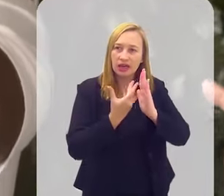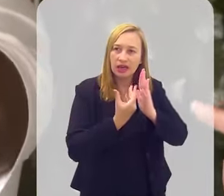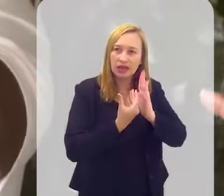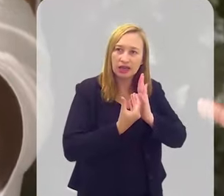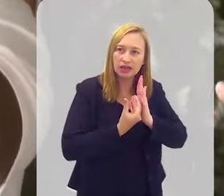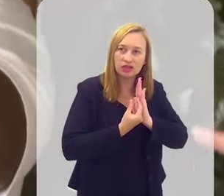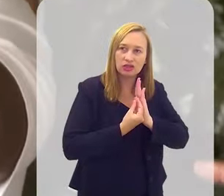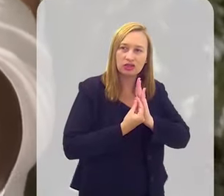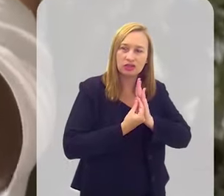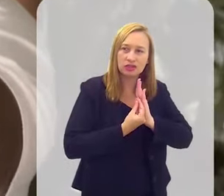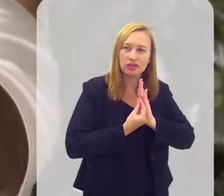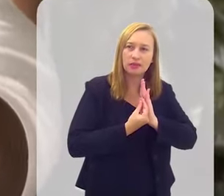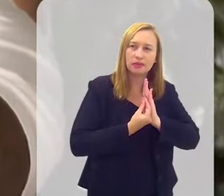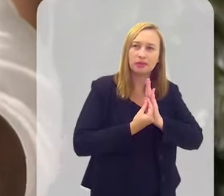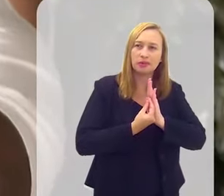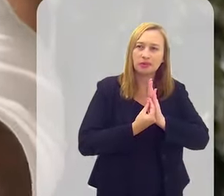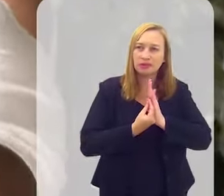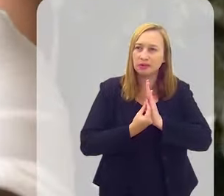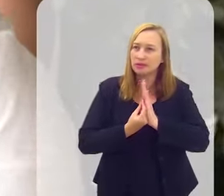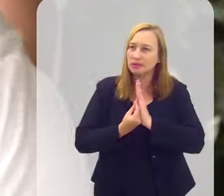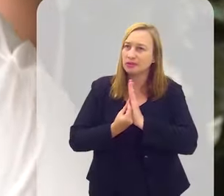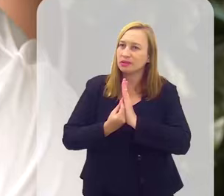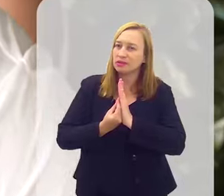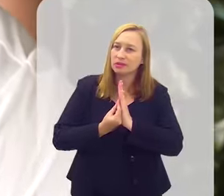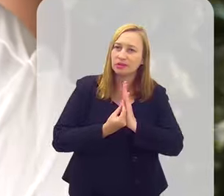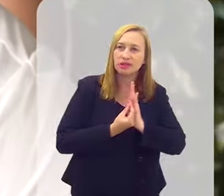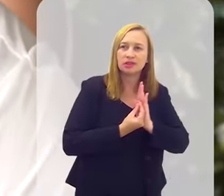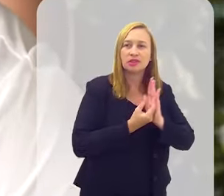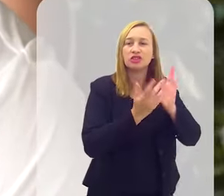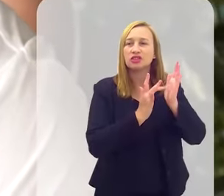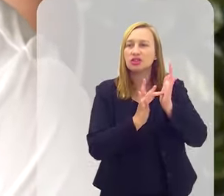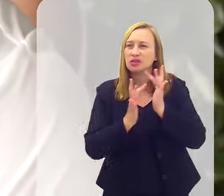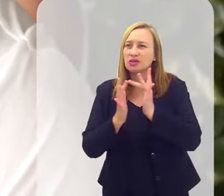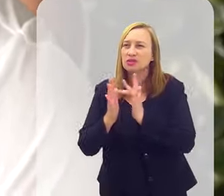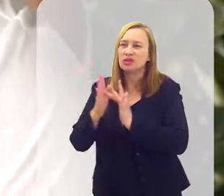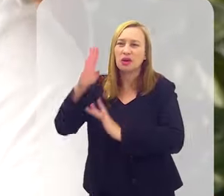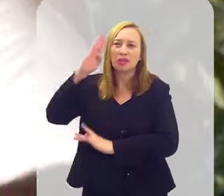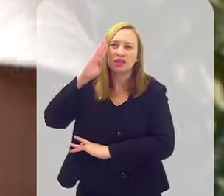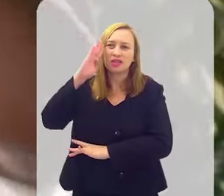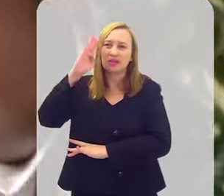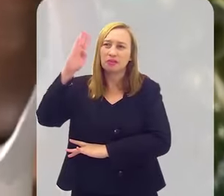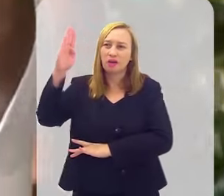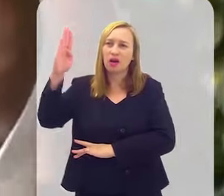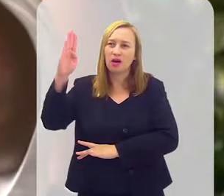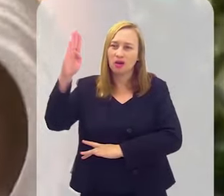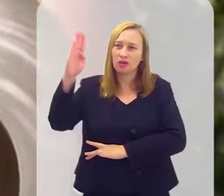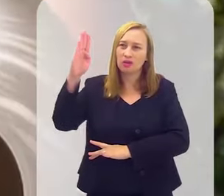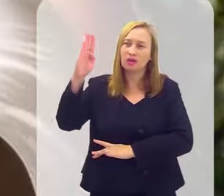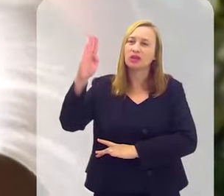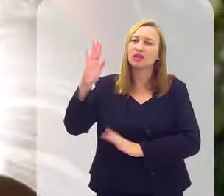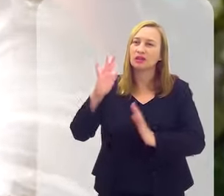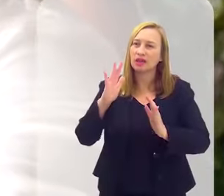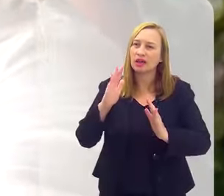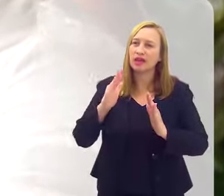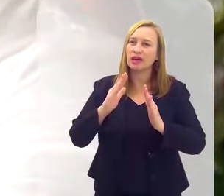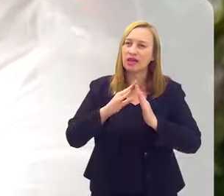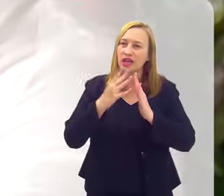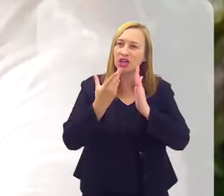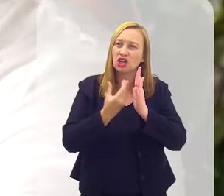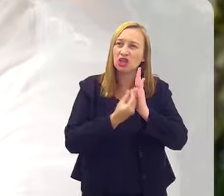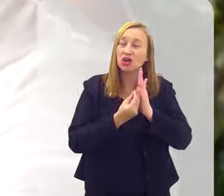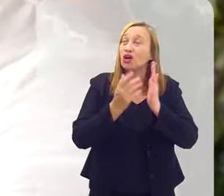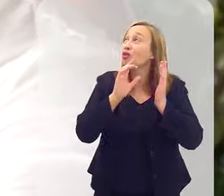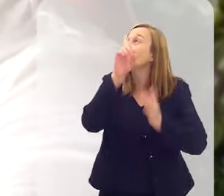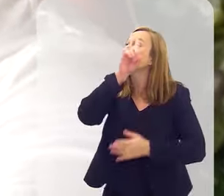de sua igreja meu Deus meu Deus e um dia ele